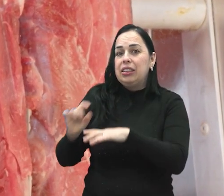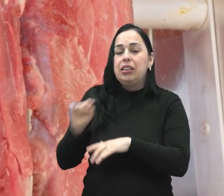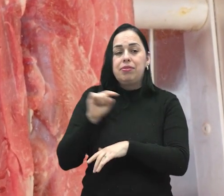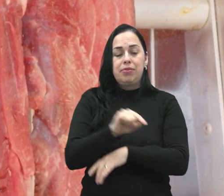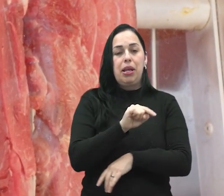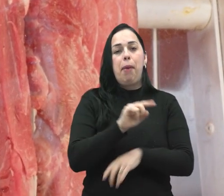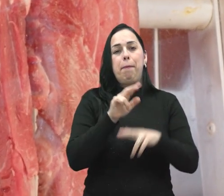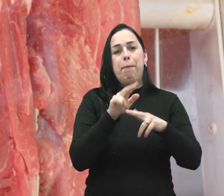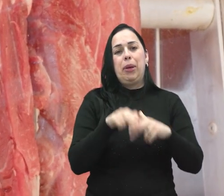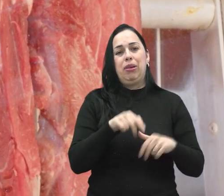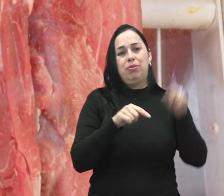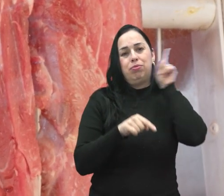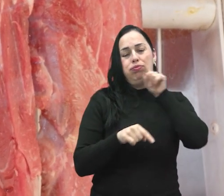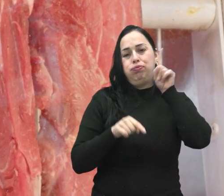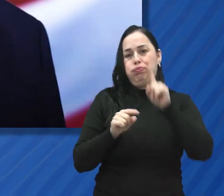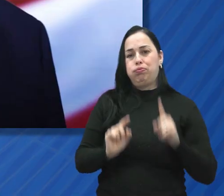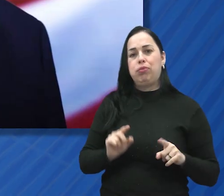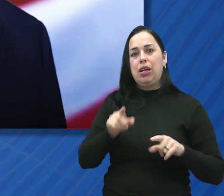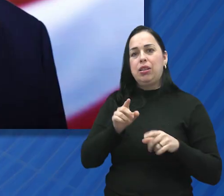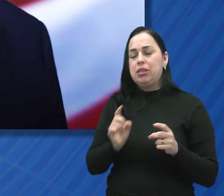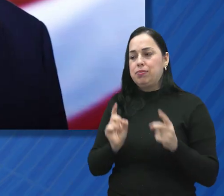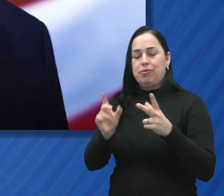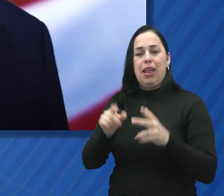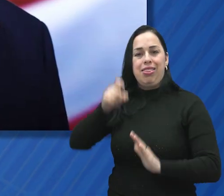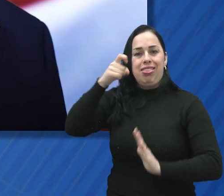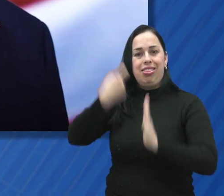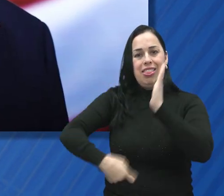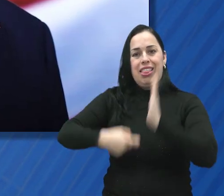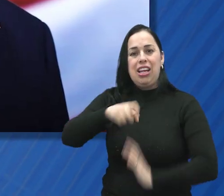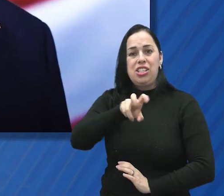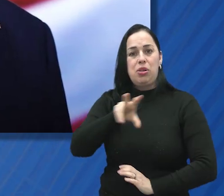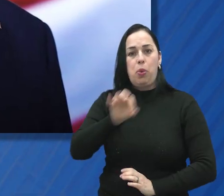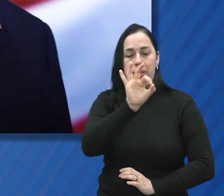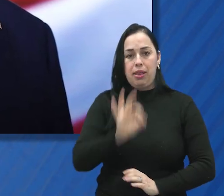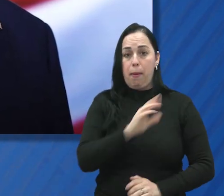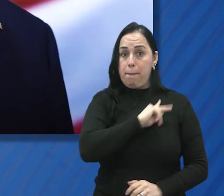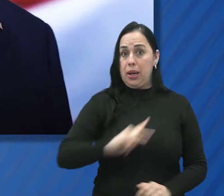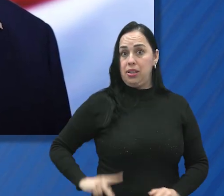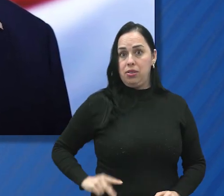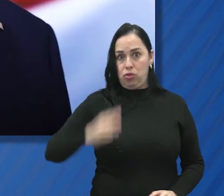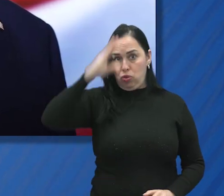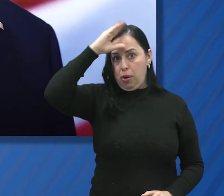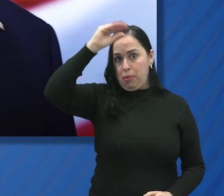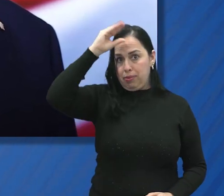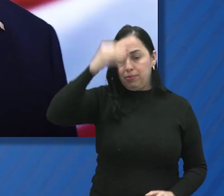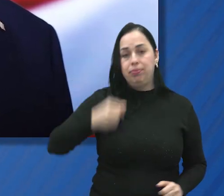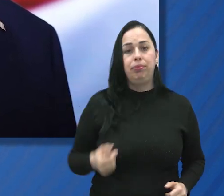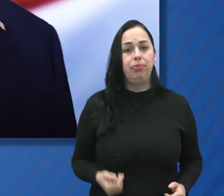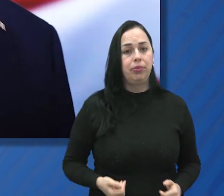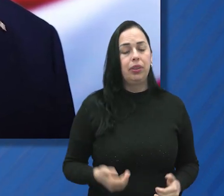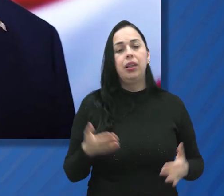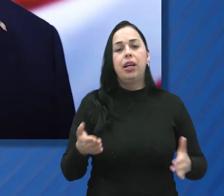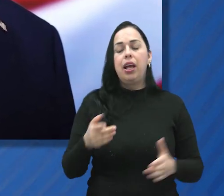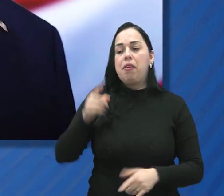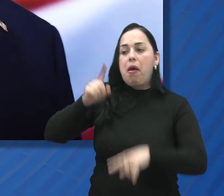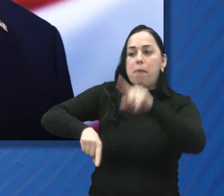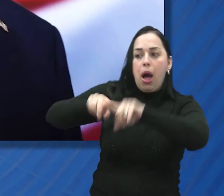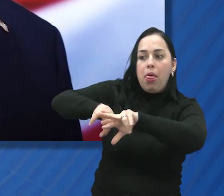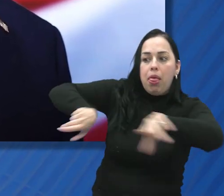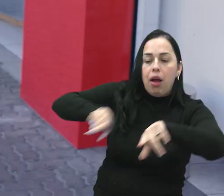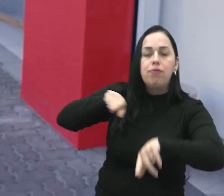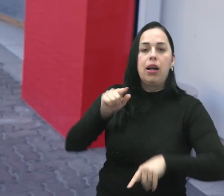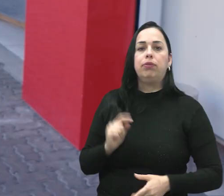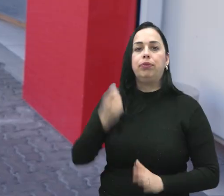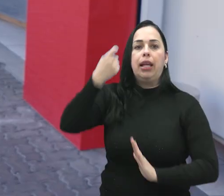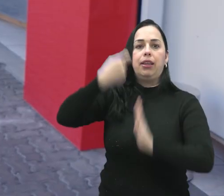do tarifaço de 50% aplicado pelo presidente dos Estados Unidos, Donald Trump, aos produtos